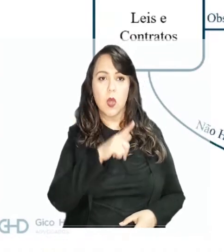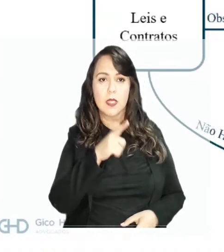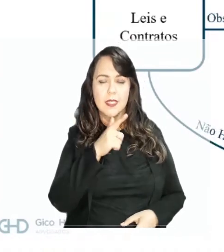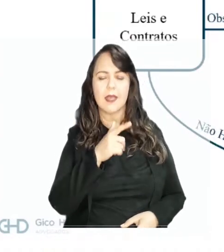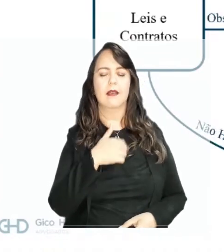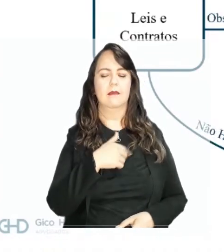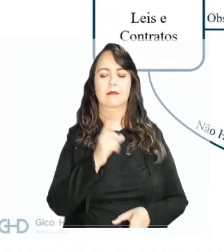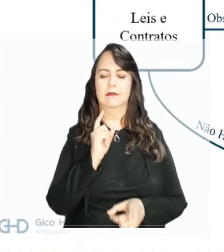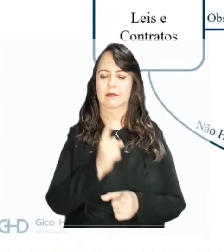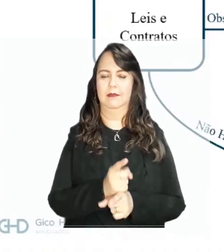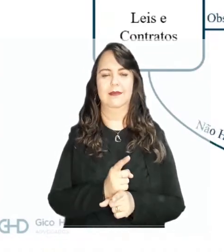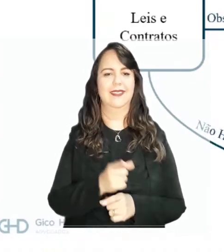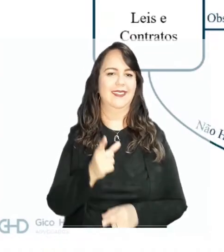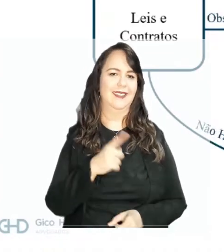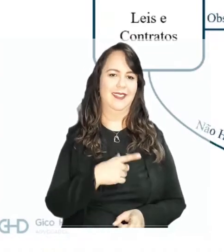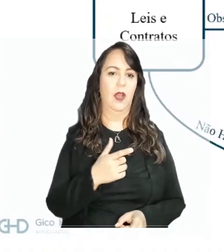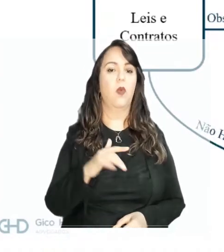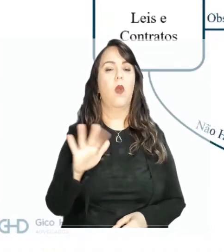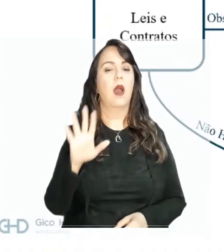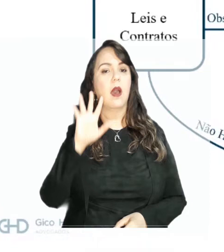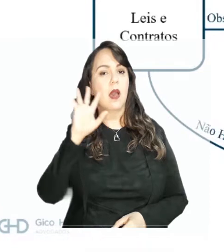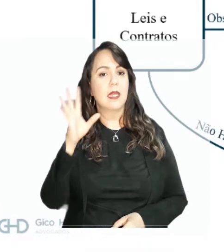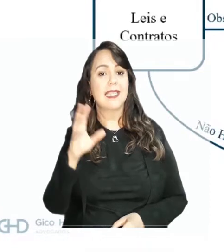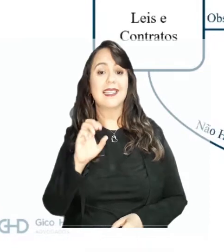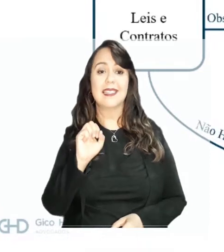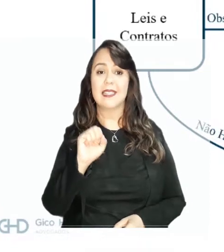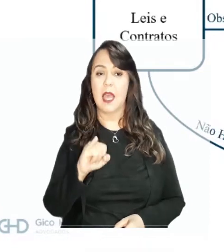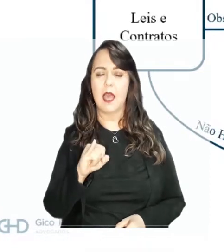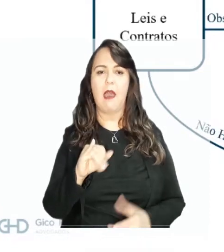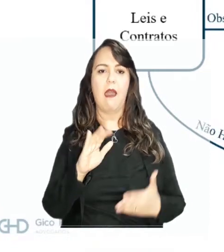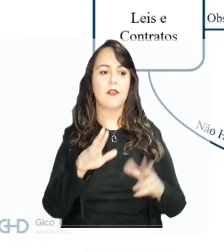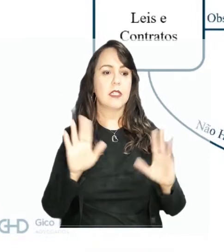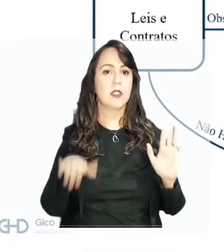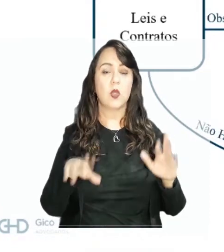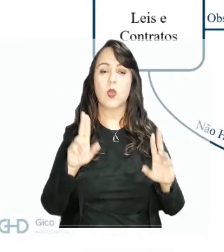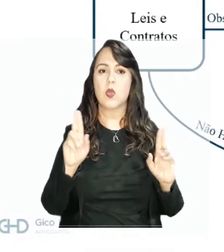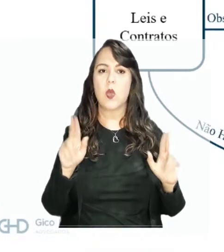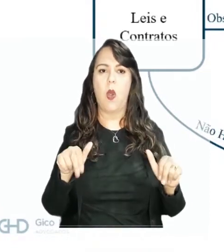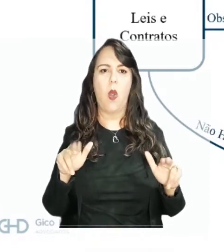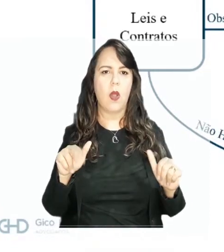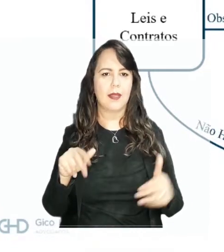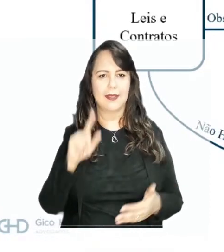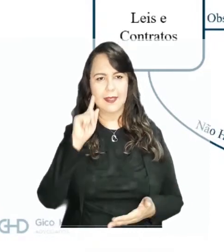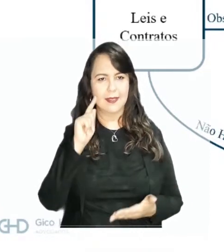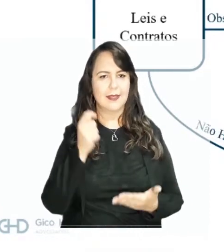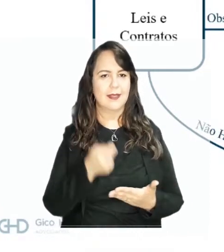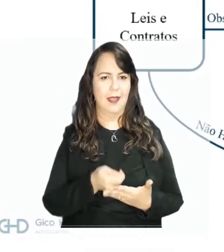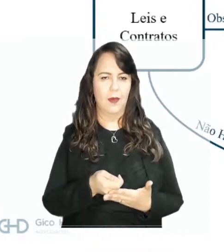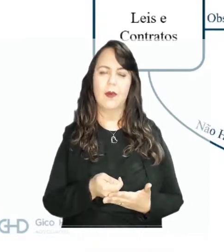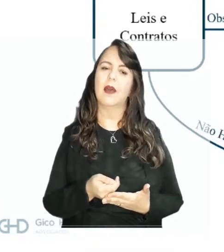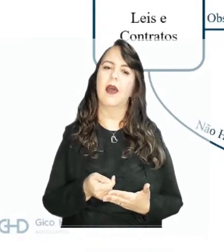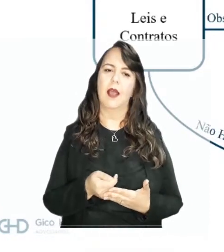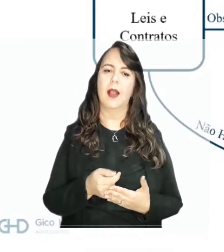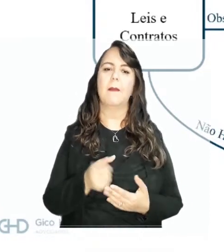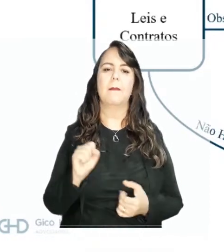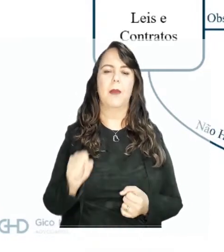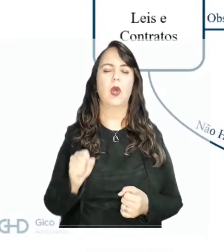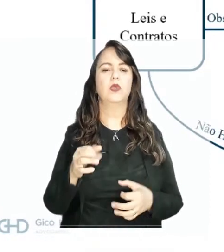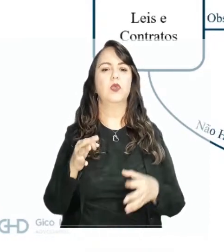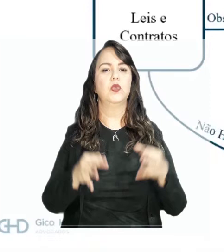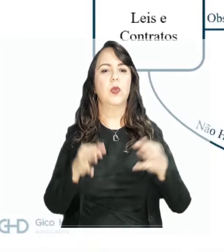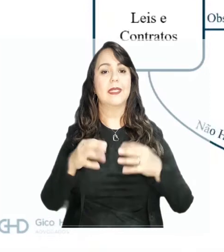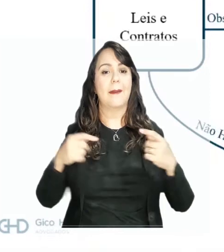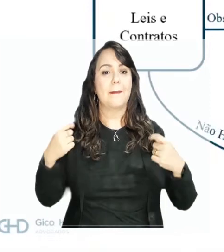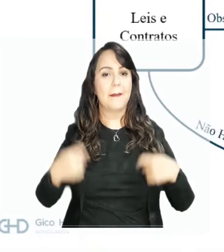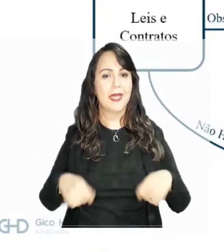é nova, que ainda não foi decidida, aí sim, o juiz vai precisar de uma outra ferramenta para ajudá-lo a escolher dentro